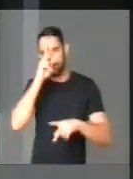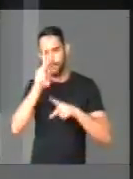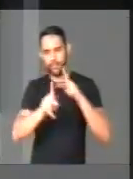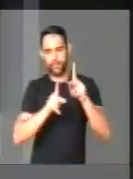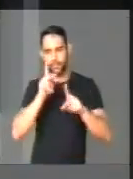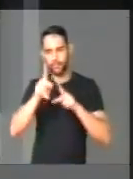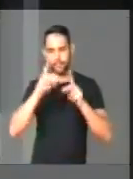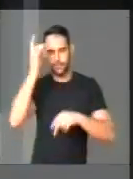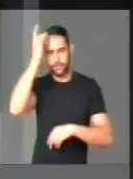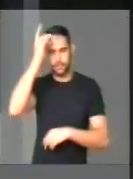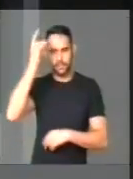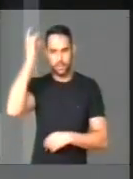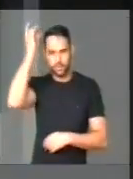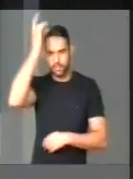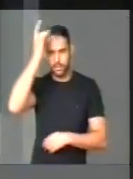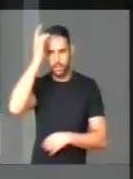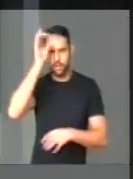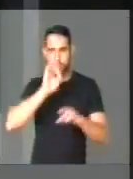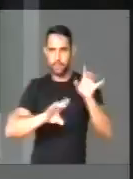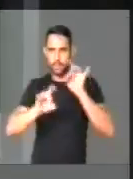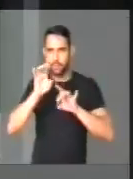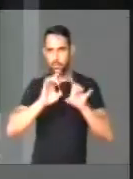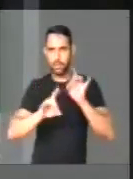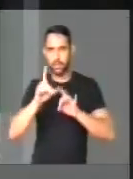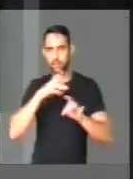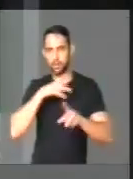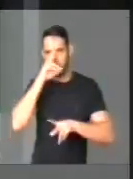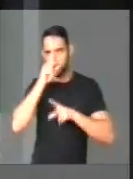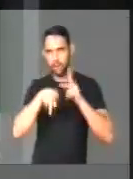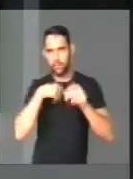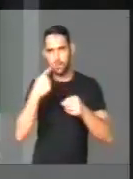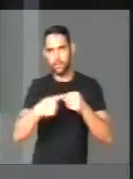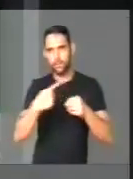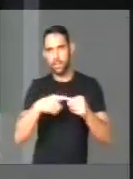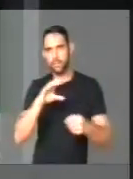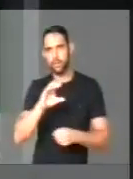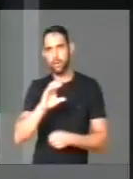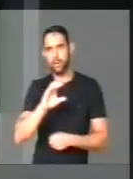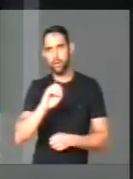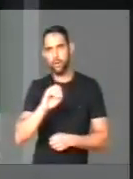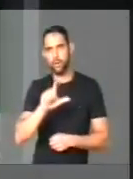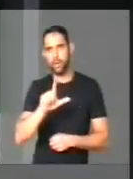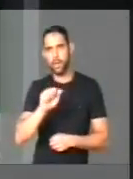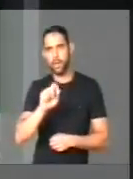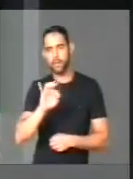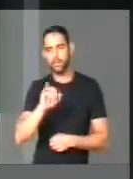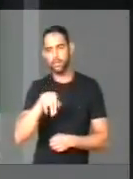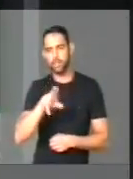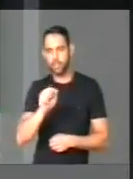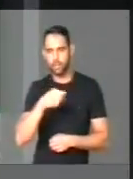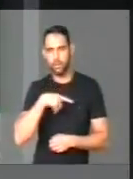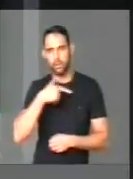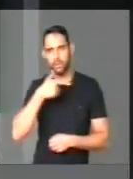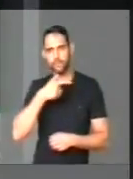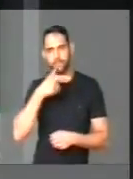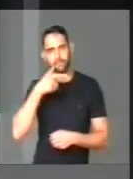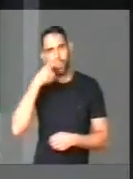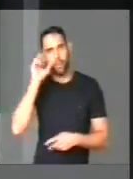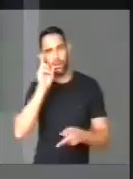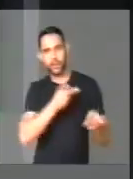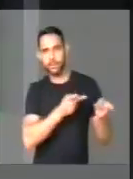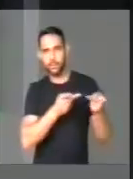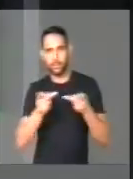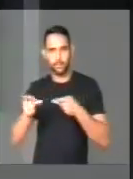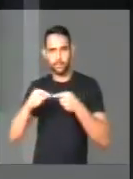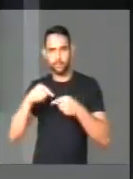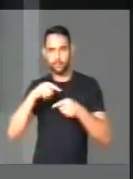nesse momento, especialmente ao povo de Colatina. Nós recebemos ontem aqui em nosso